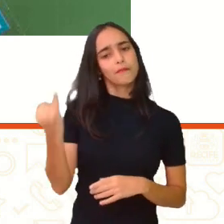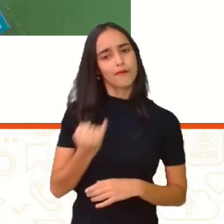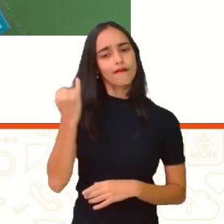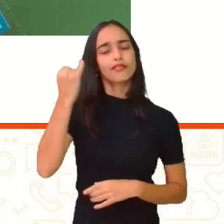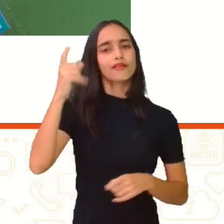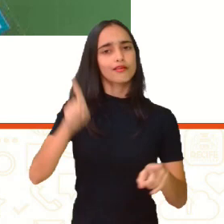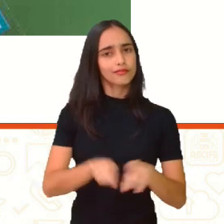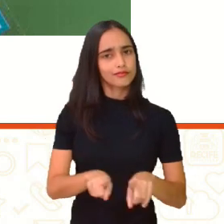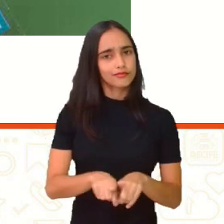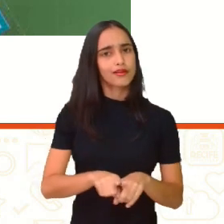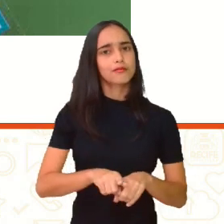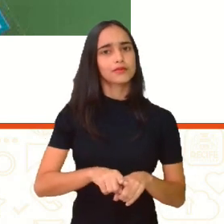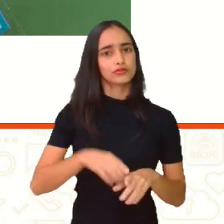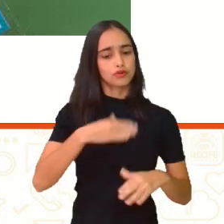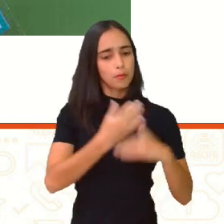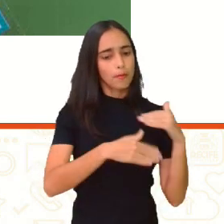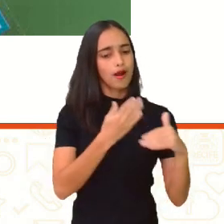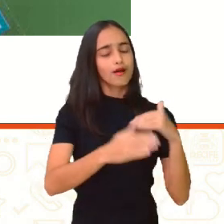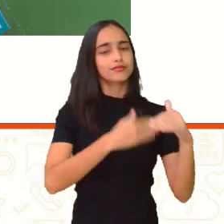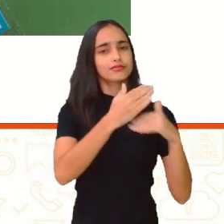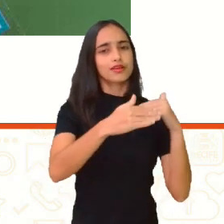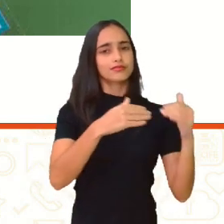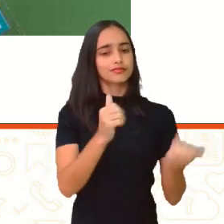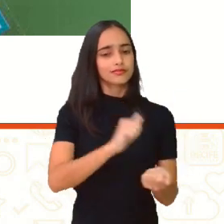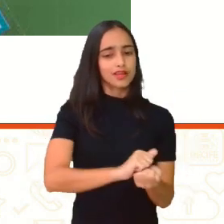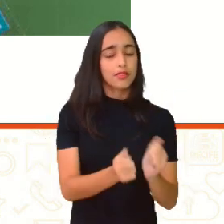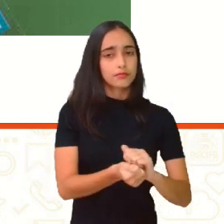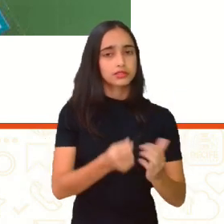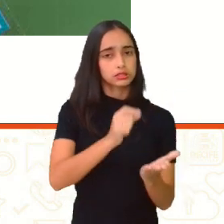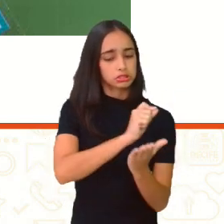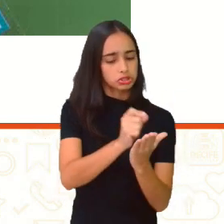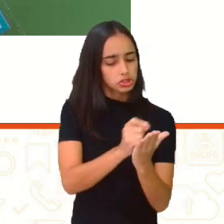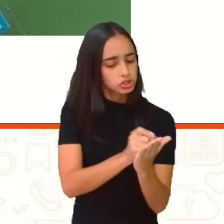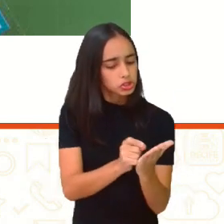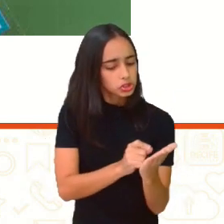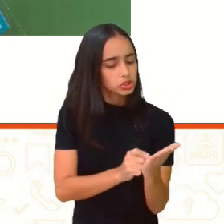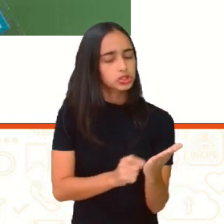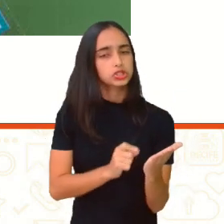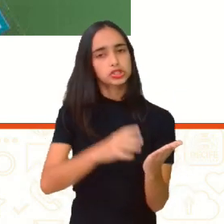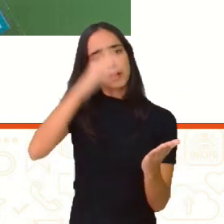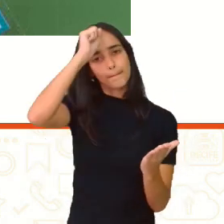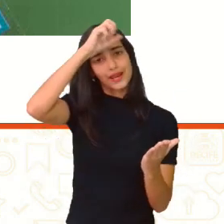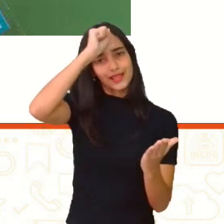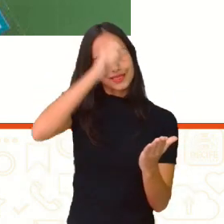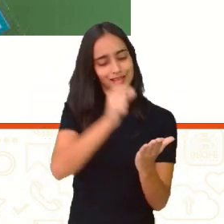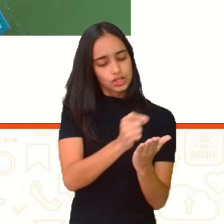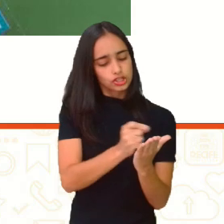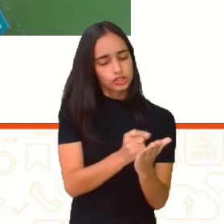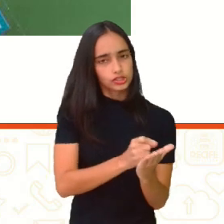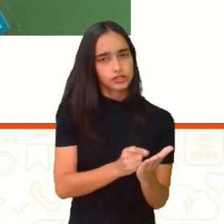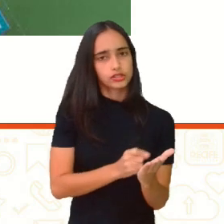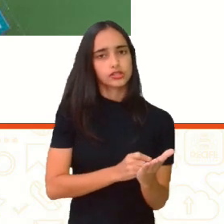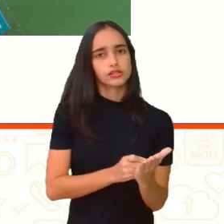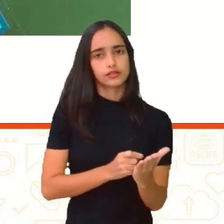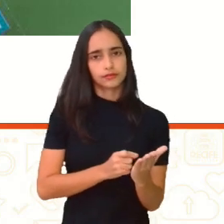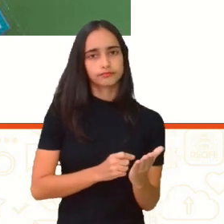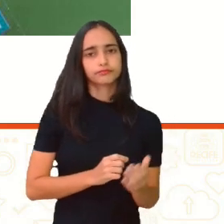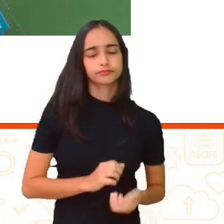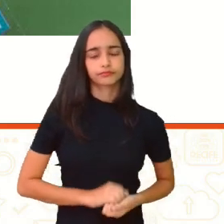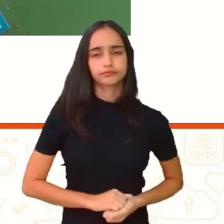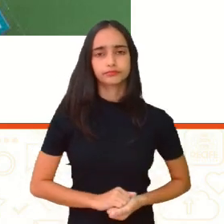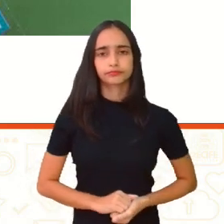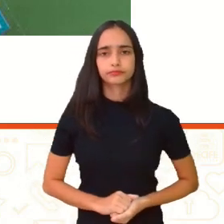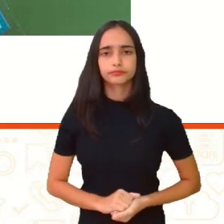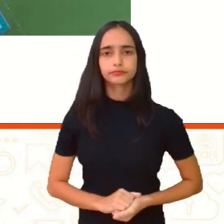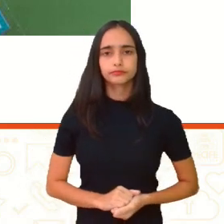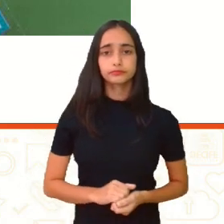a gente está no processo de apropriação de escrita, construindo as hipóteses, passando de uma hipótese para